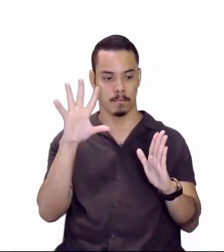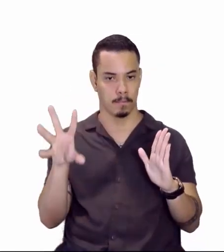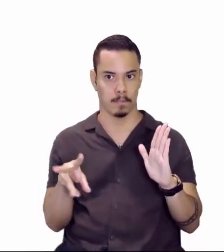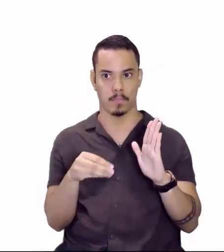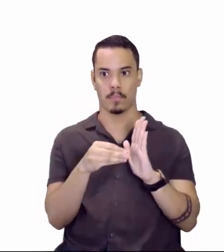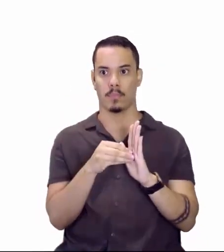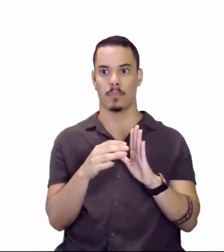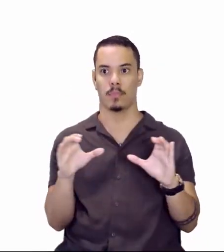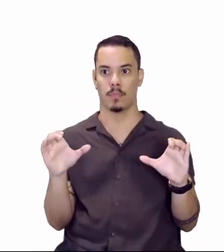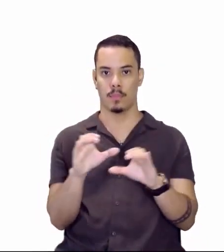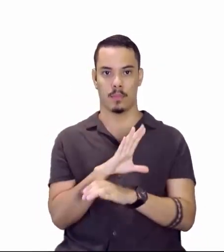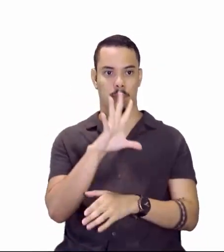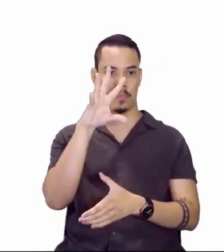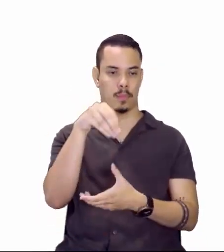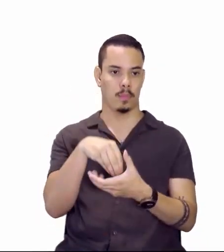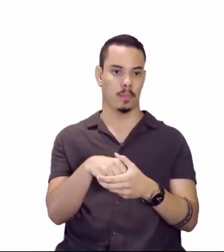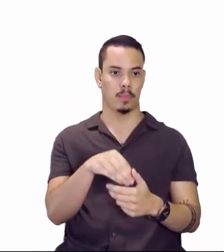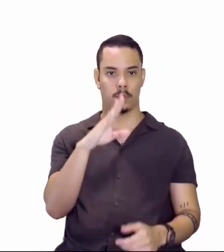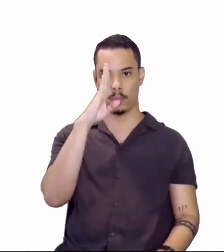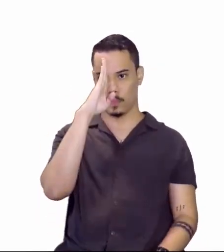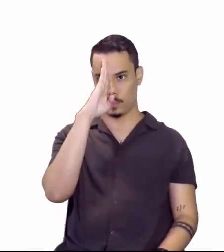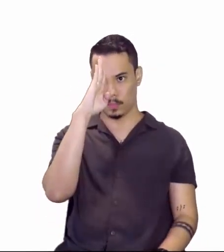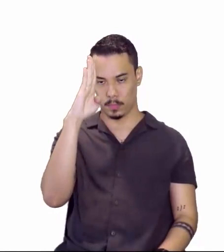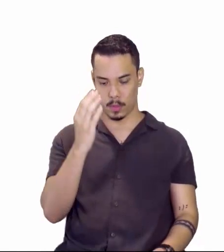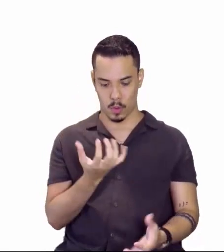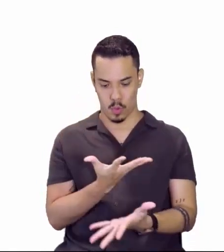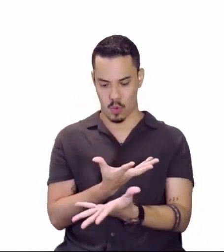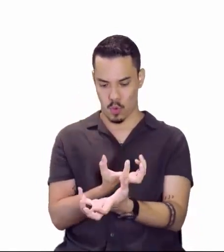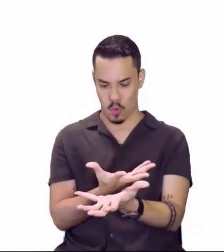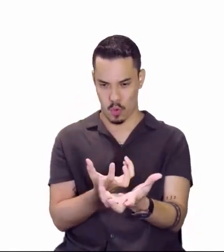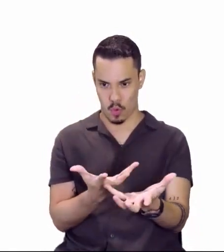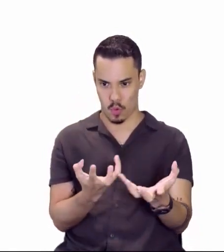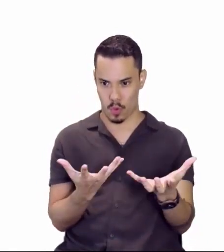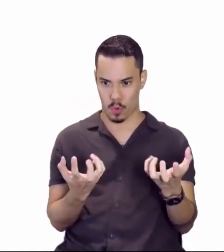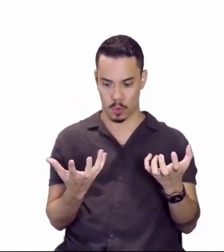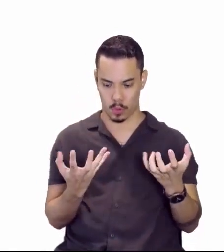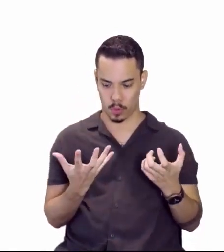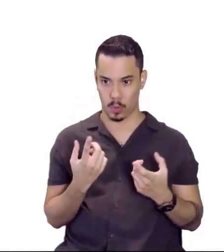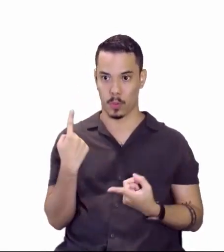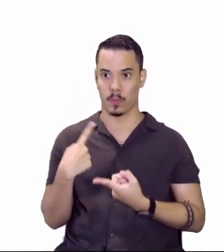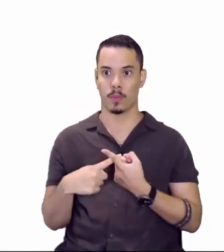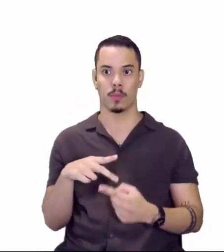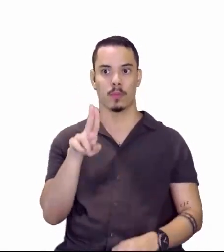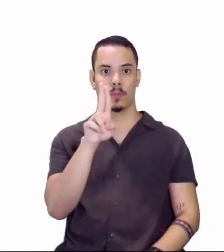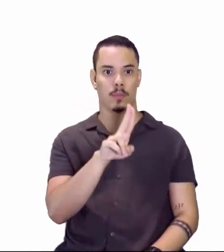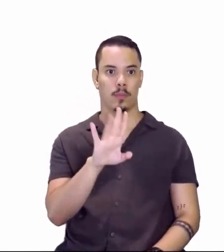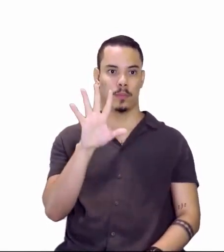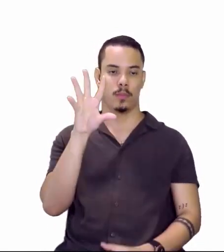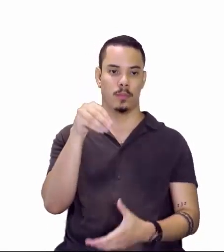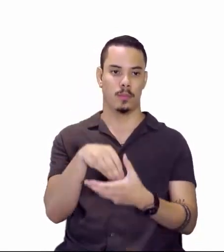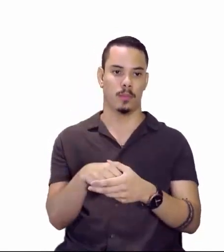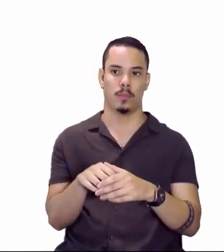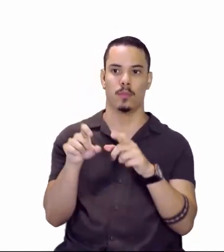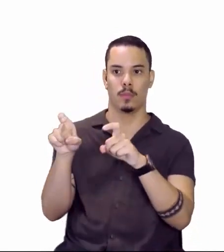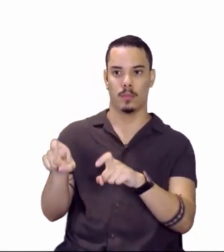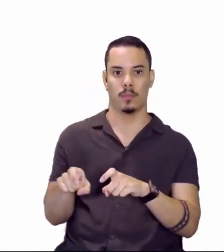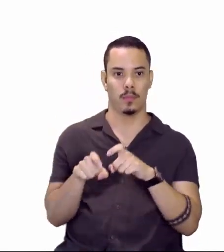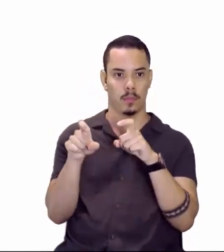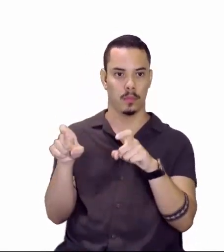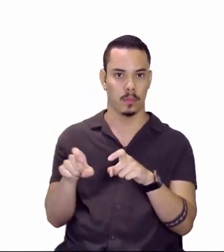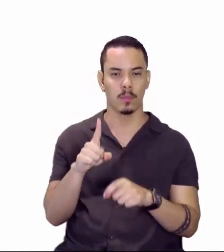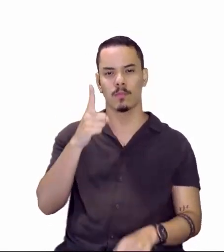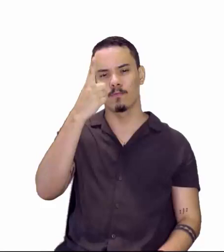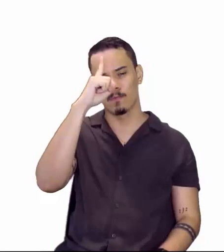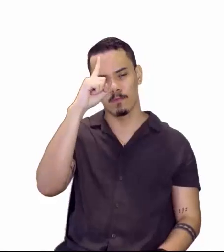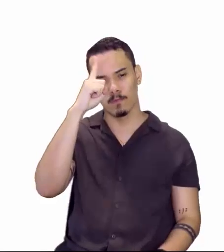composição dos principais fertilizantes que são utilizados na agricultura no